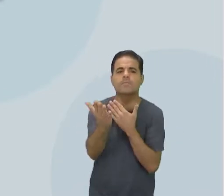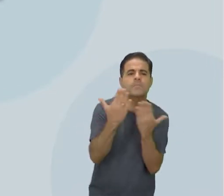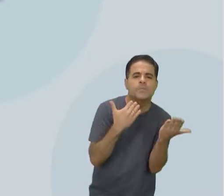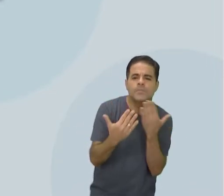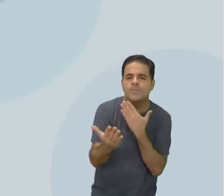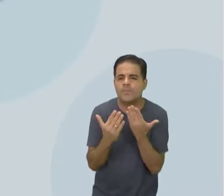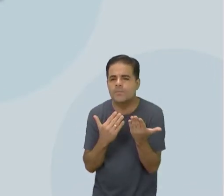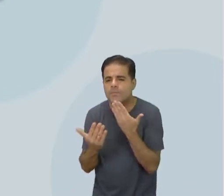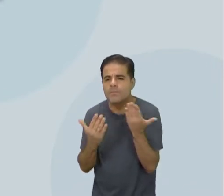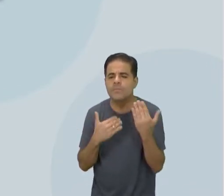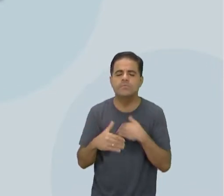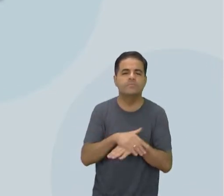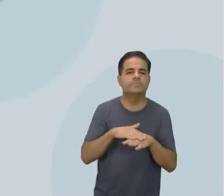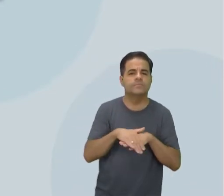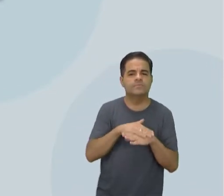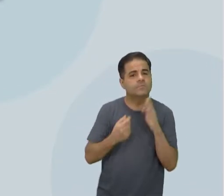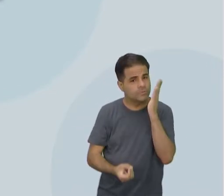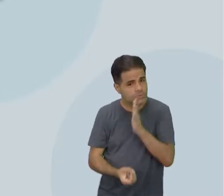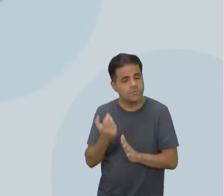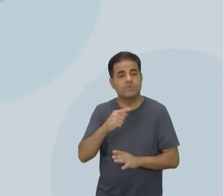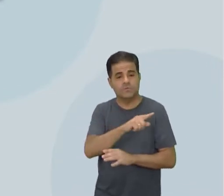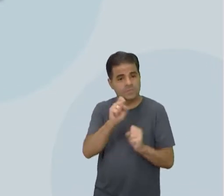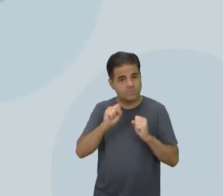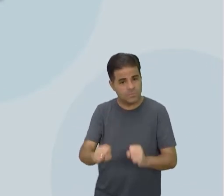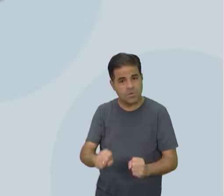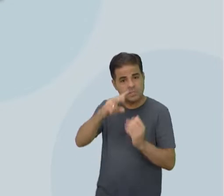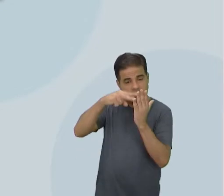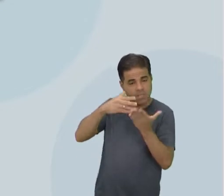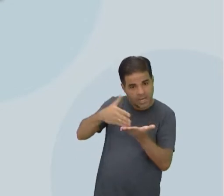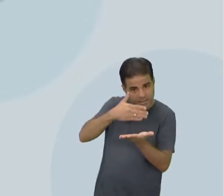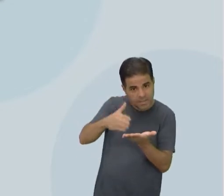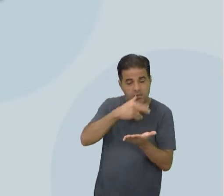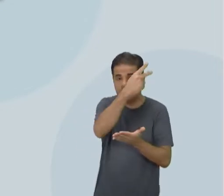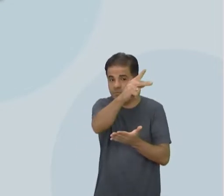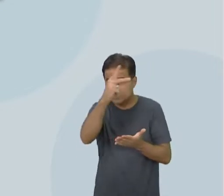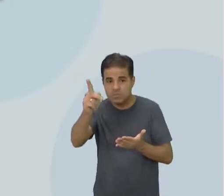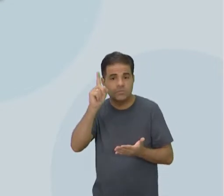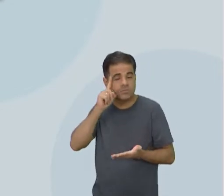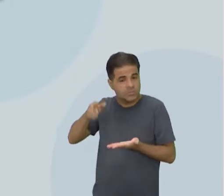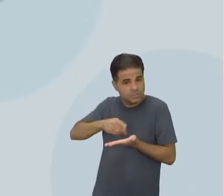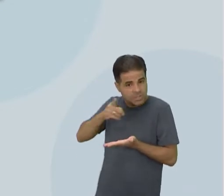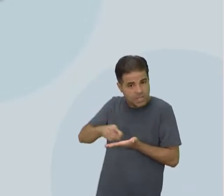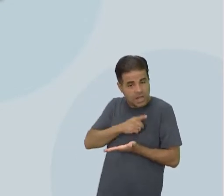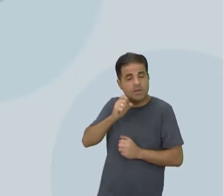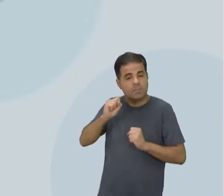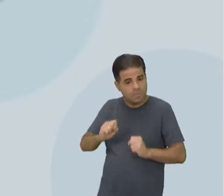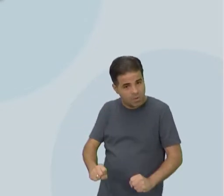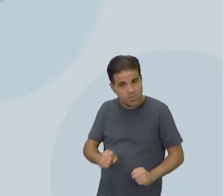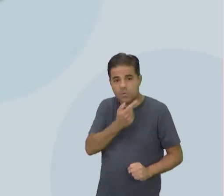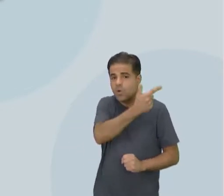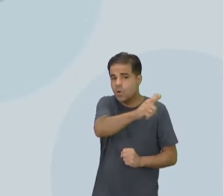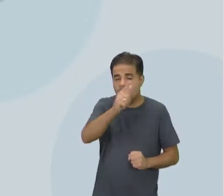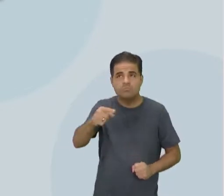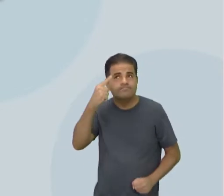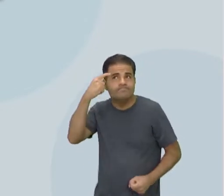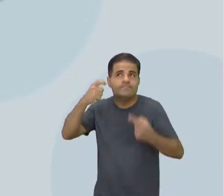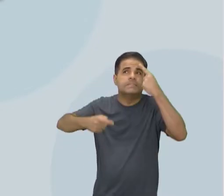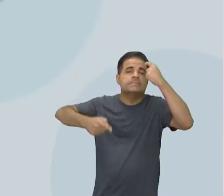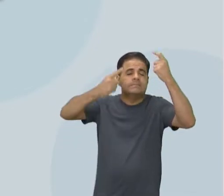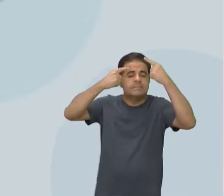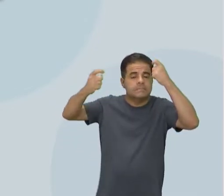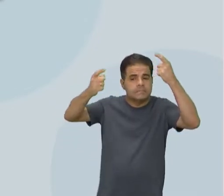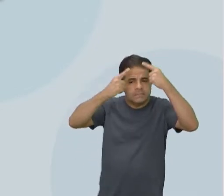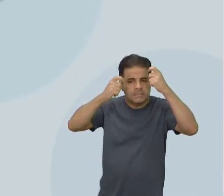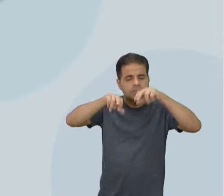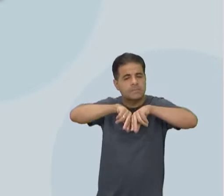a gente criou e tal. Mas vocês podem ter no caderno de vocês, no diário de bordo de vocês, outras ideias a respeito